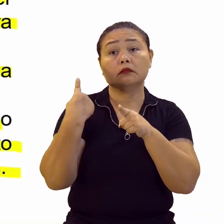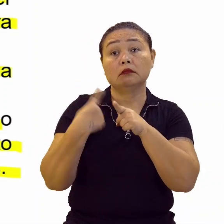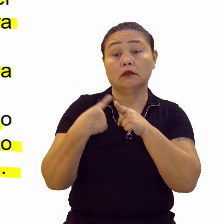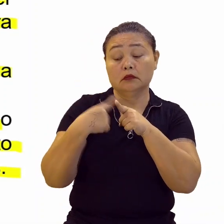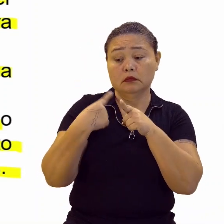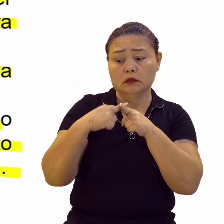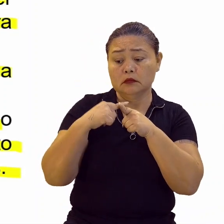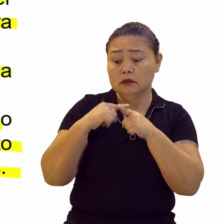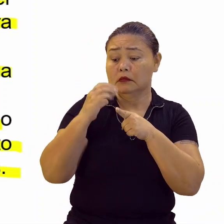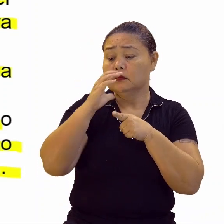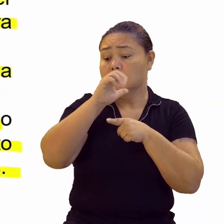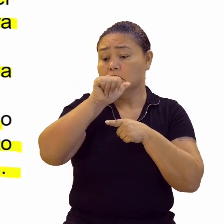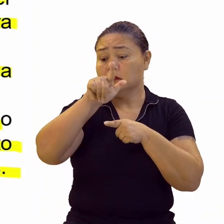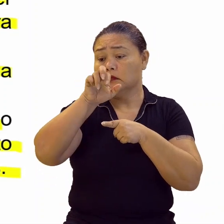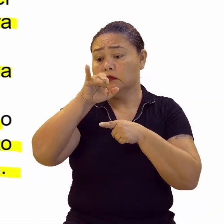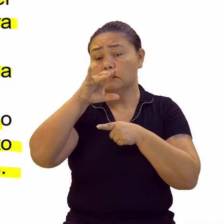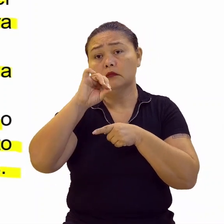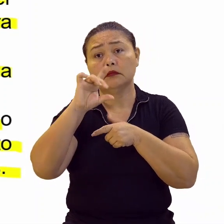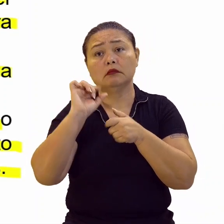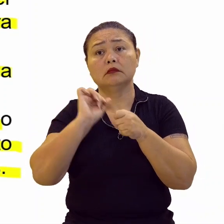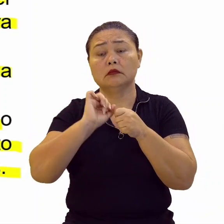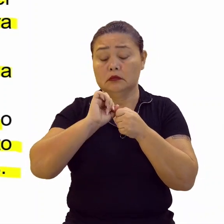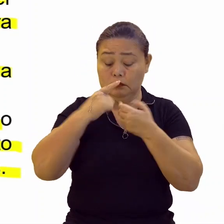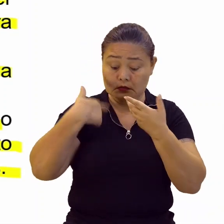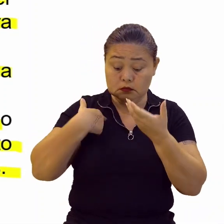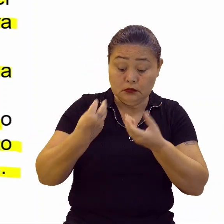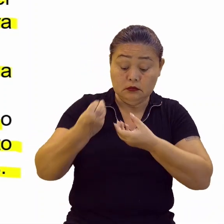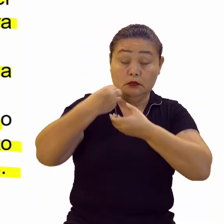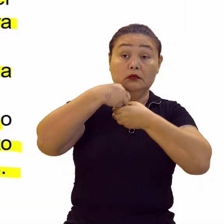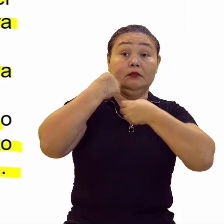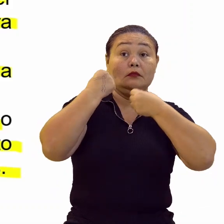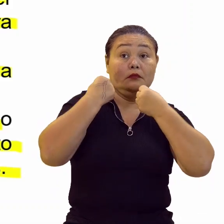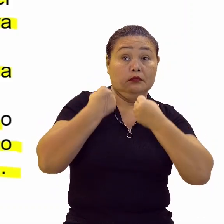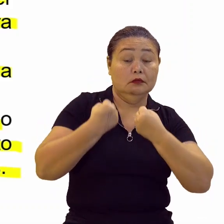muito calórico, que está trazendo muito peso,